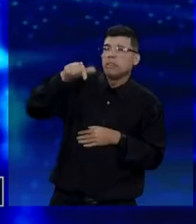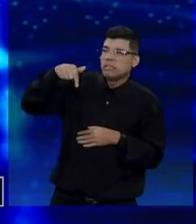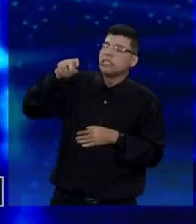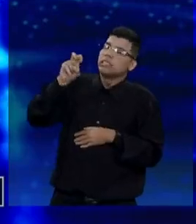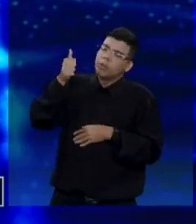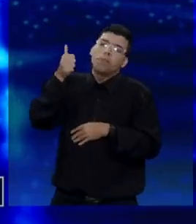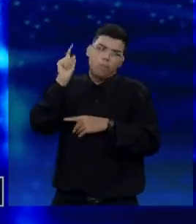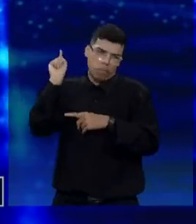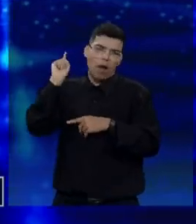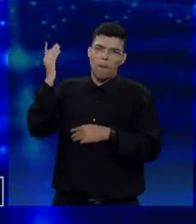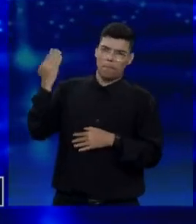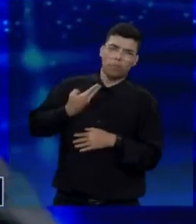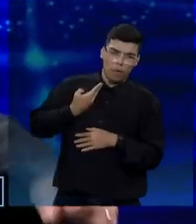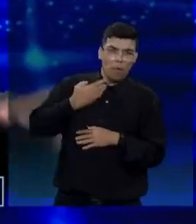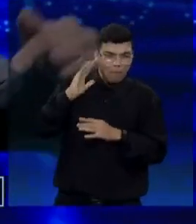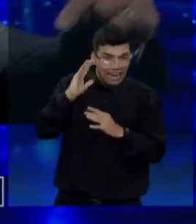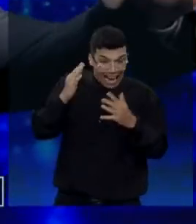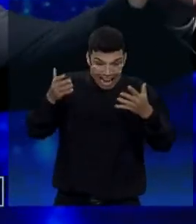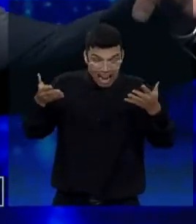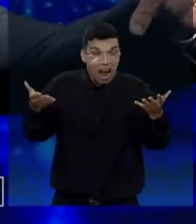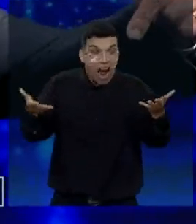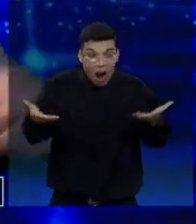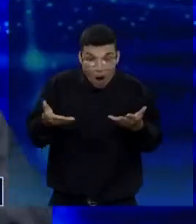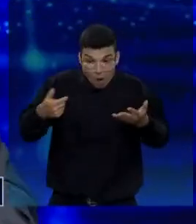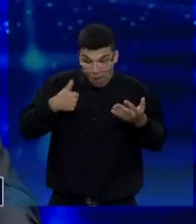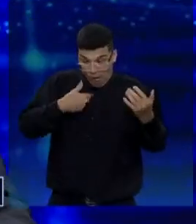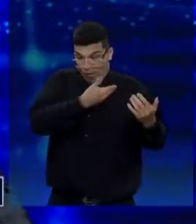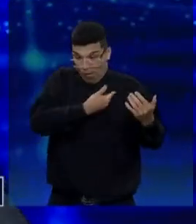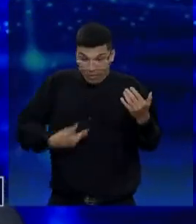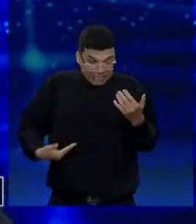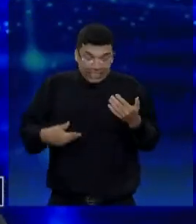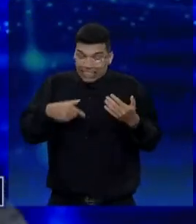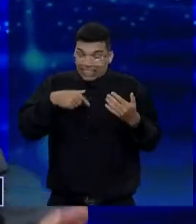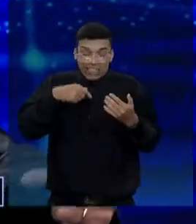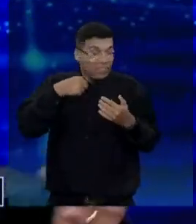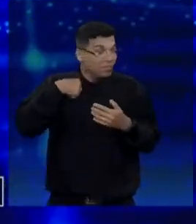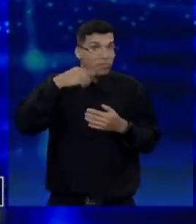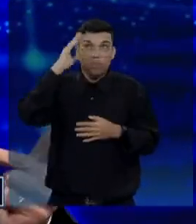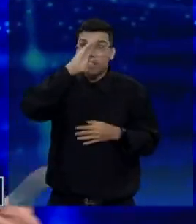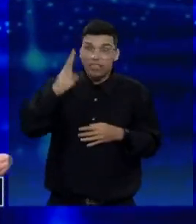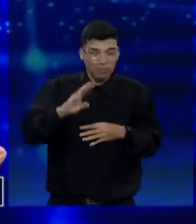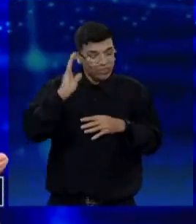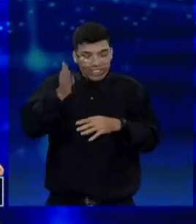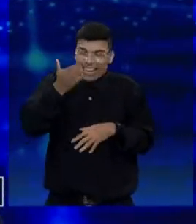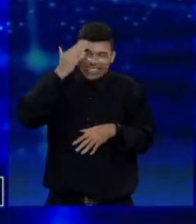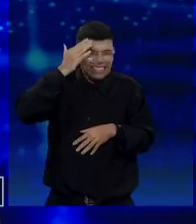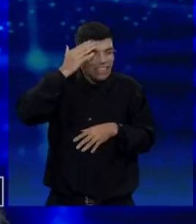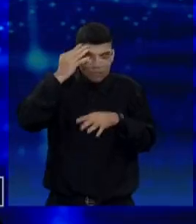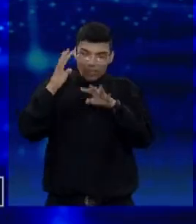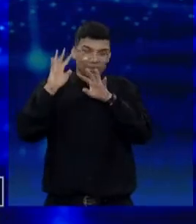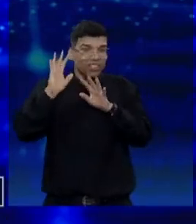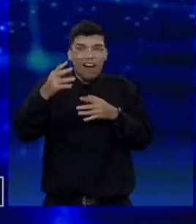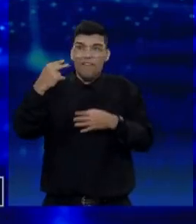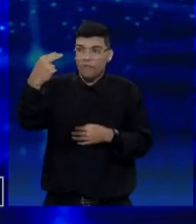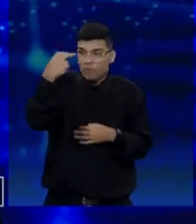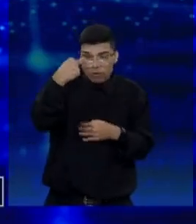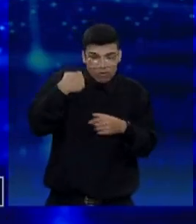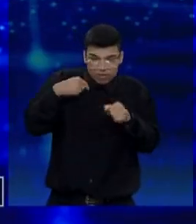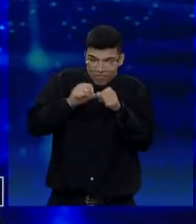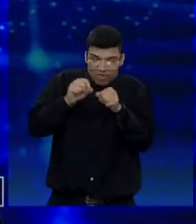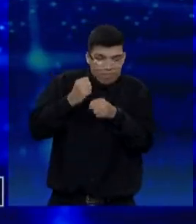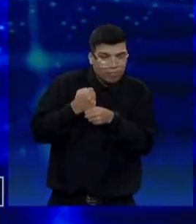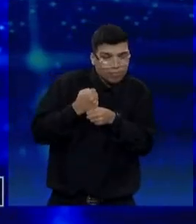a maior quantidade de obra de infraestrutura que esse país já conheceu. geramos muito emprego, muito, mas muito emprego